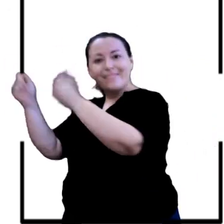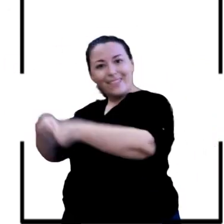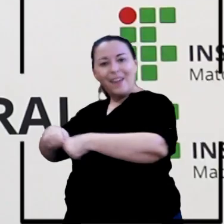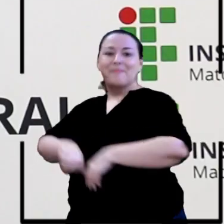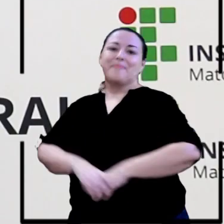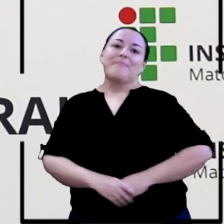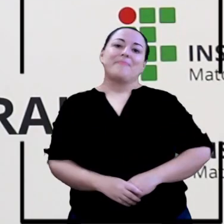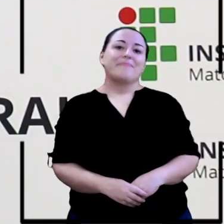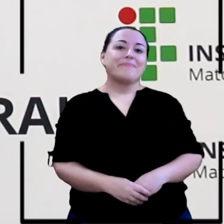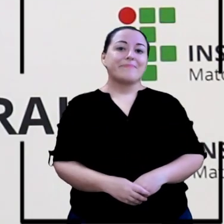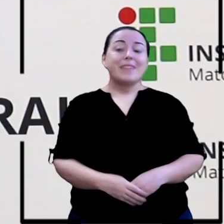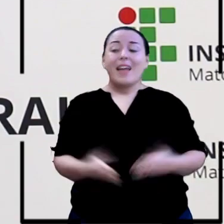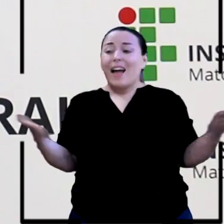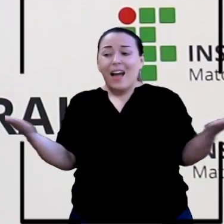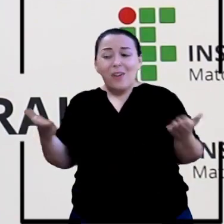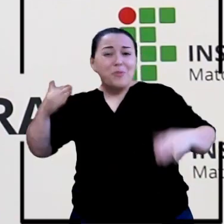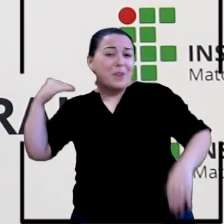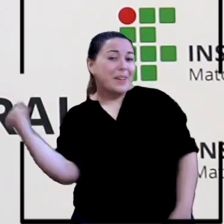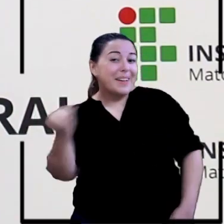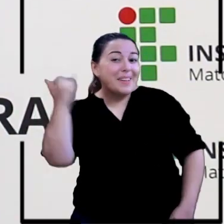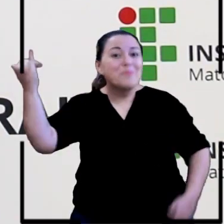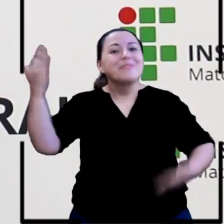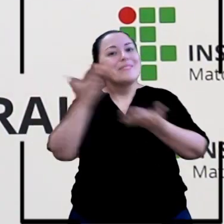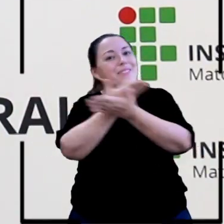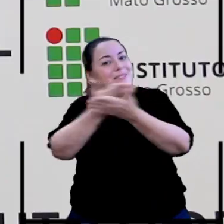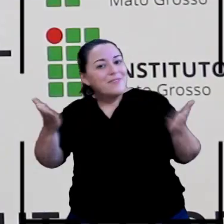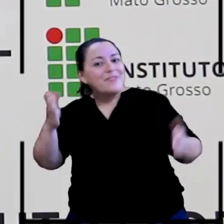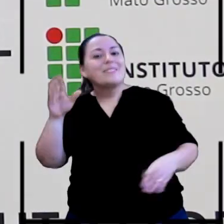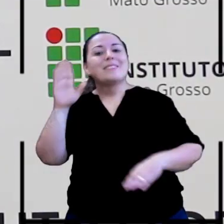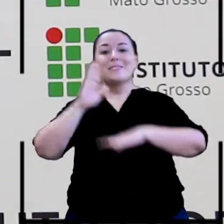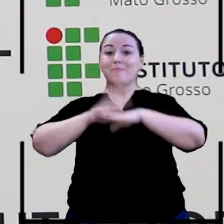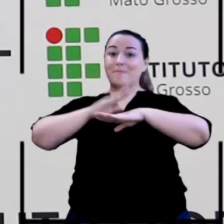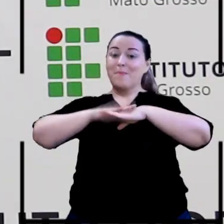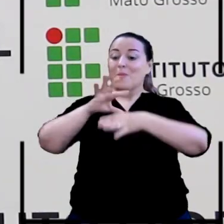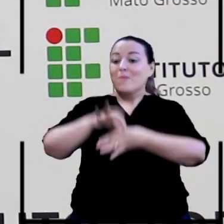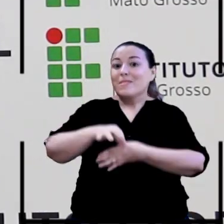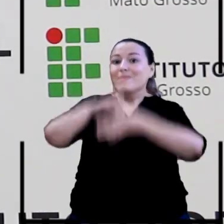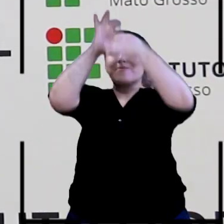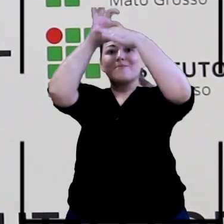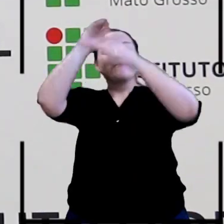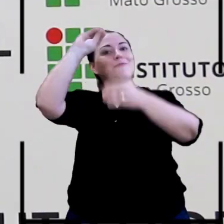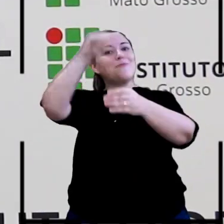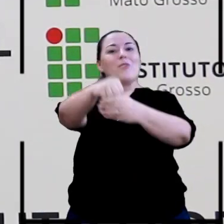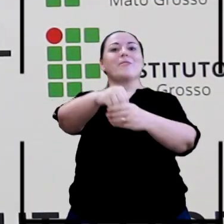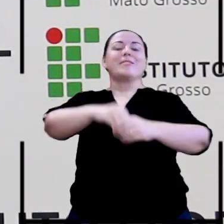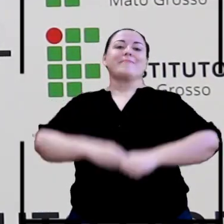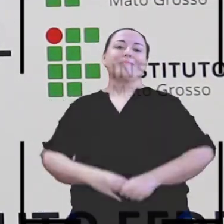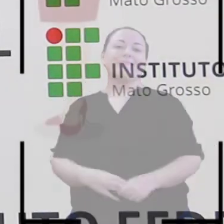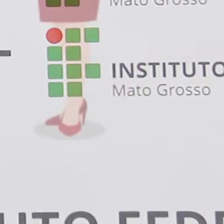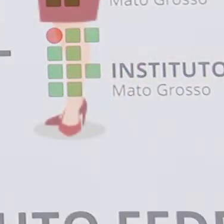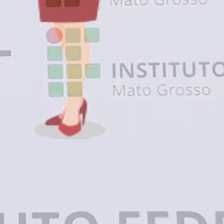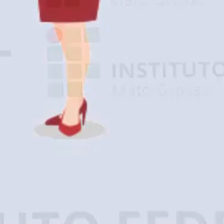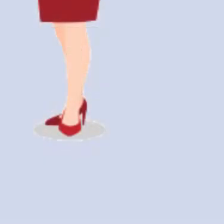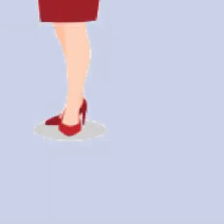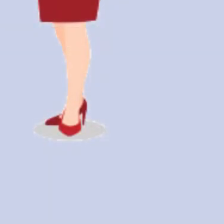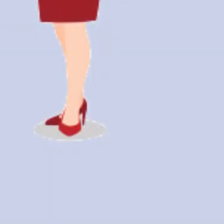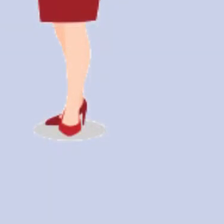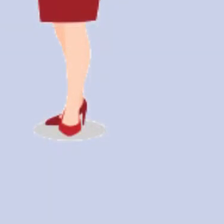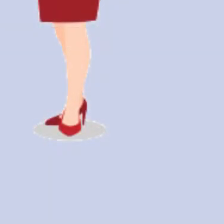distância. Esse é um momento importante de exercer seu direito de voto. Participe desse processo democrático da nossa instituição.